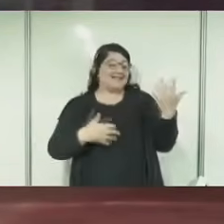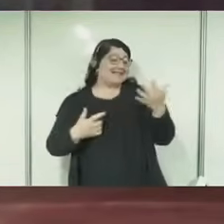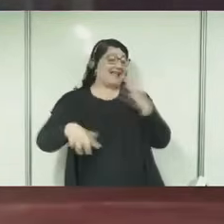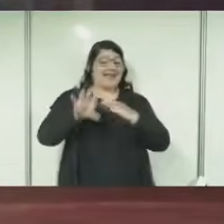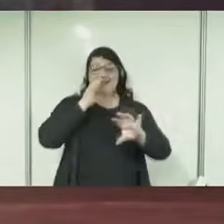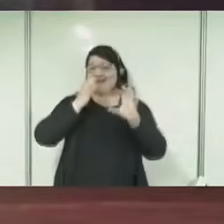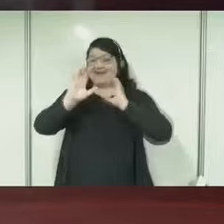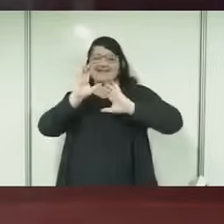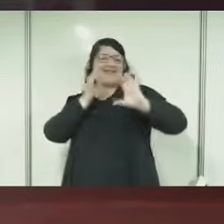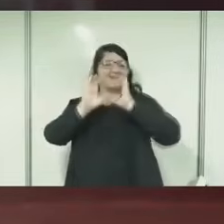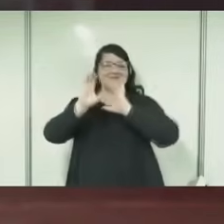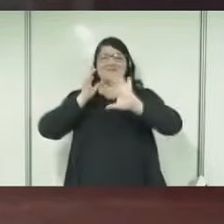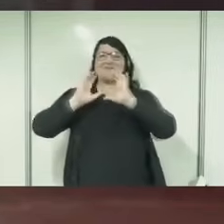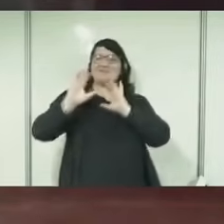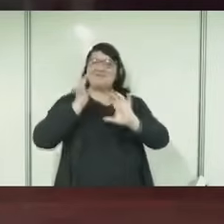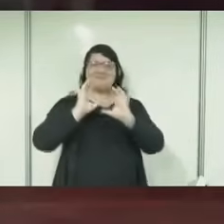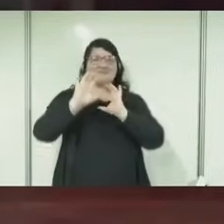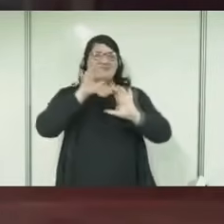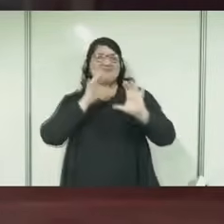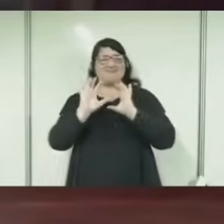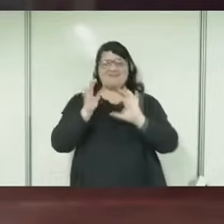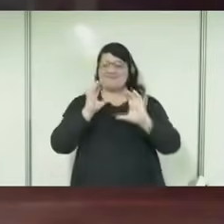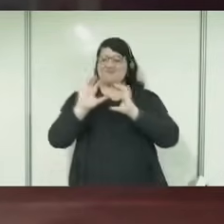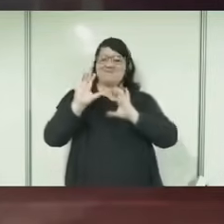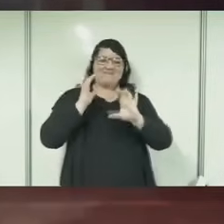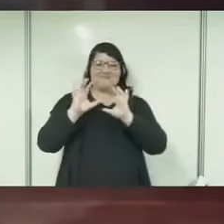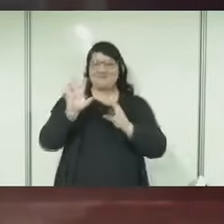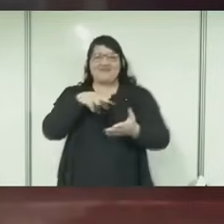cantar. Ai, ai, ai.